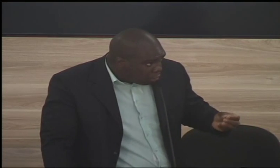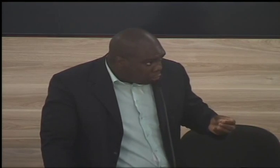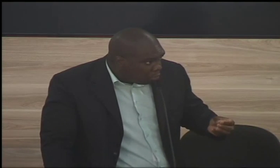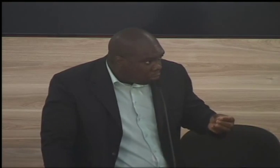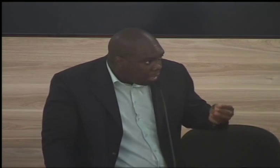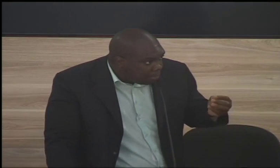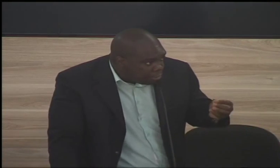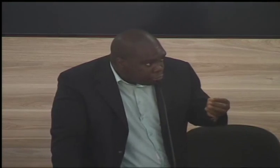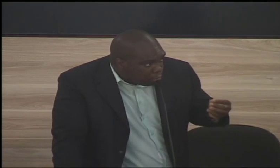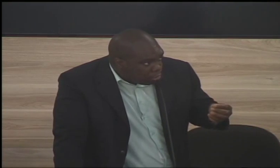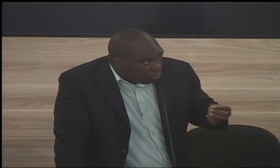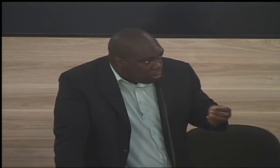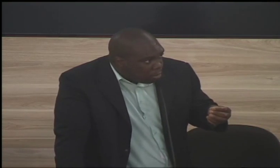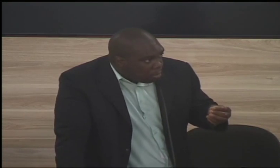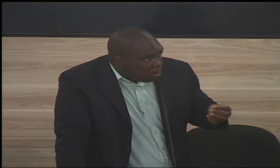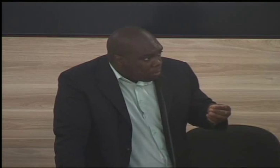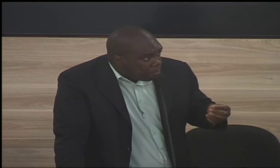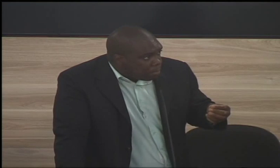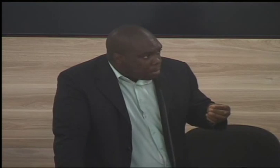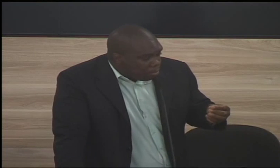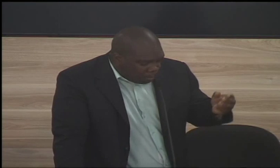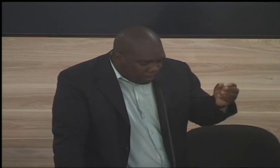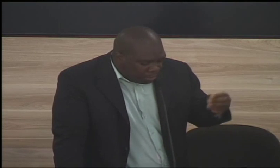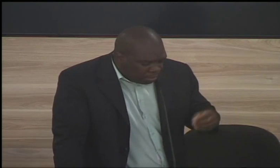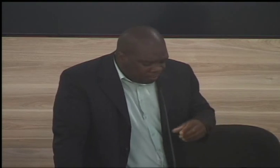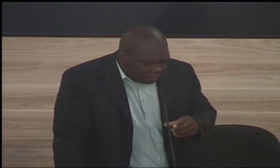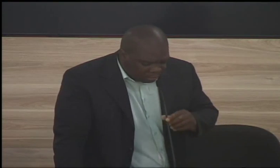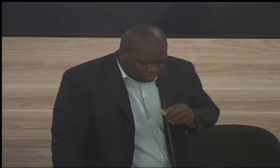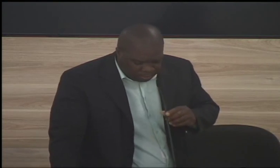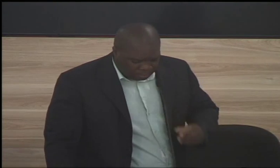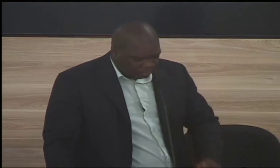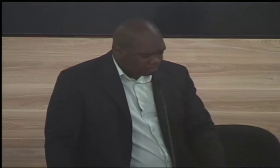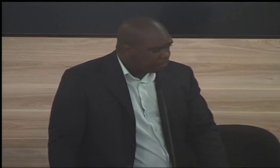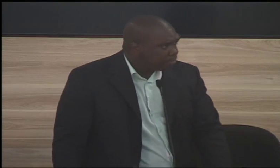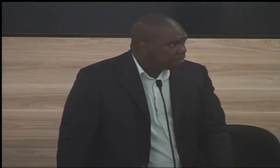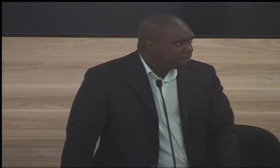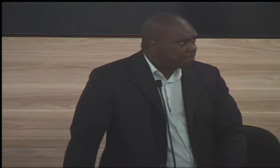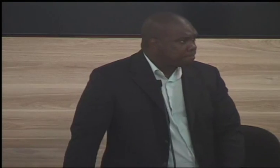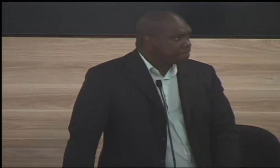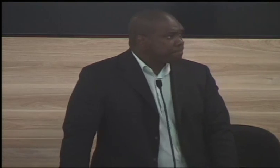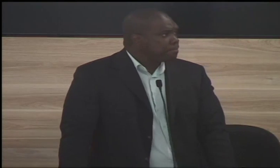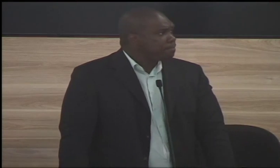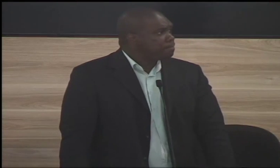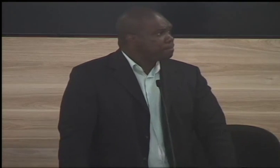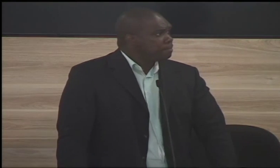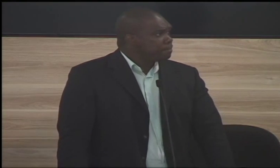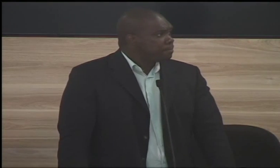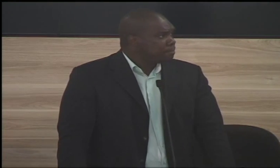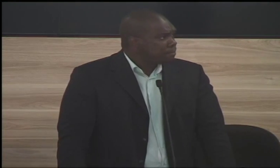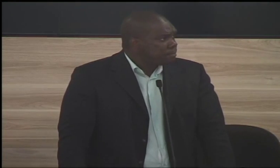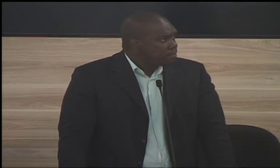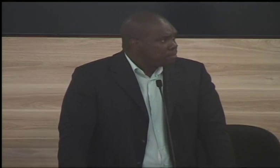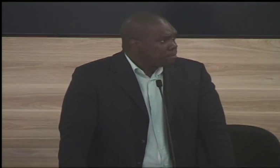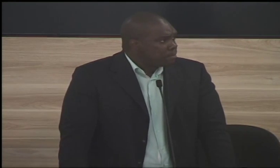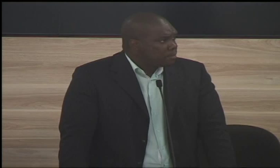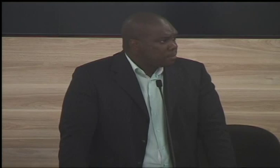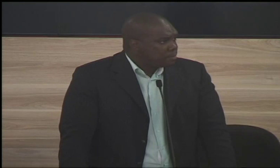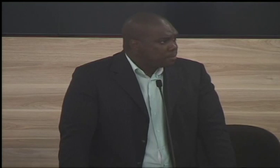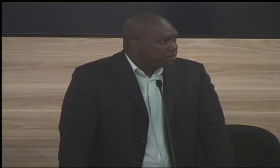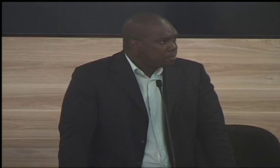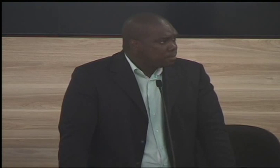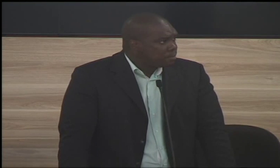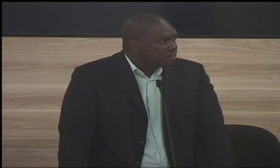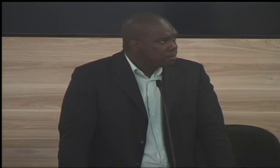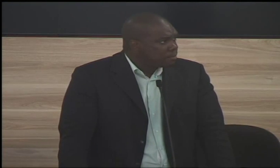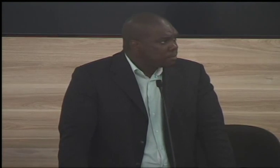um absurdo, um absurdo. Permita uma parte? Uma parte, nobre vereador. Certa vez um cidadão